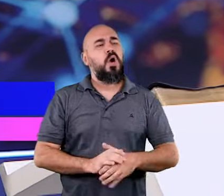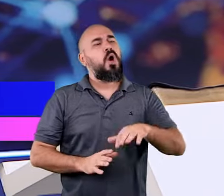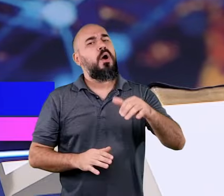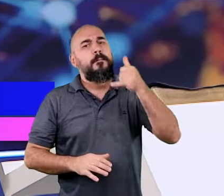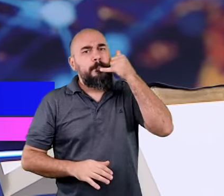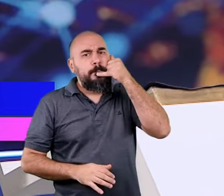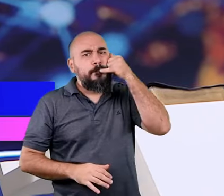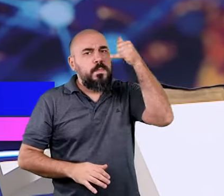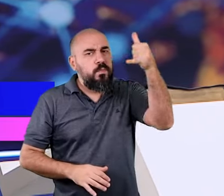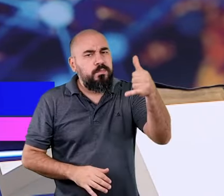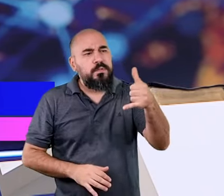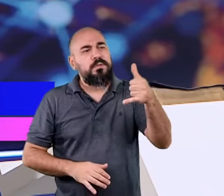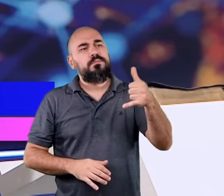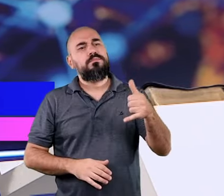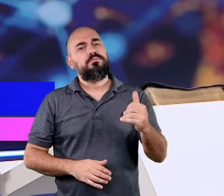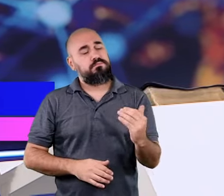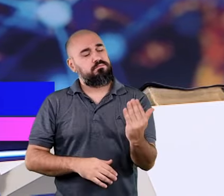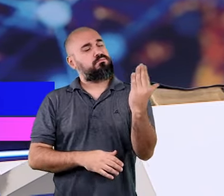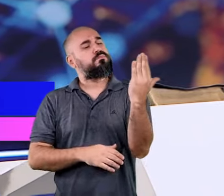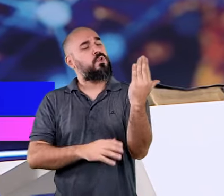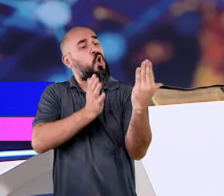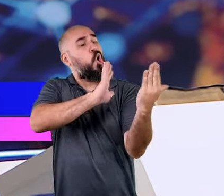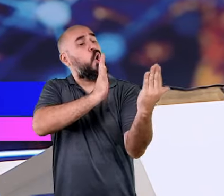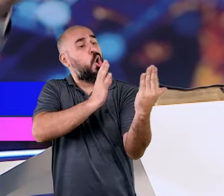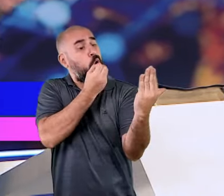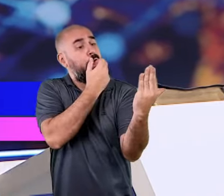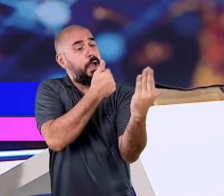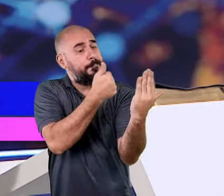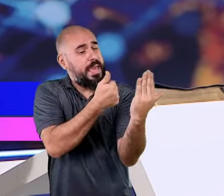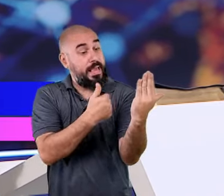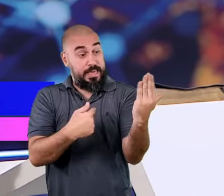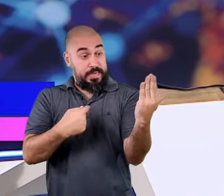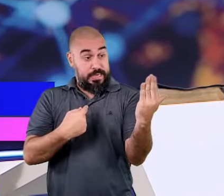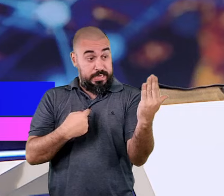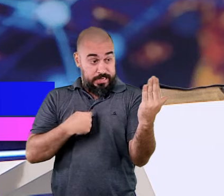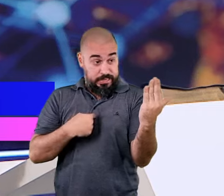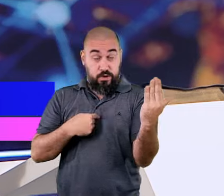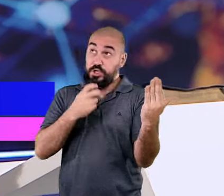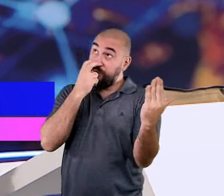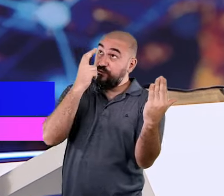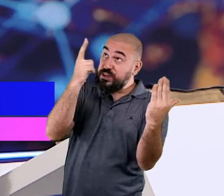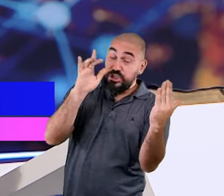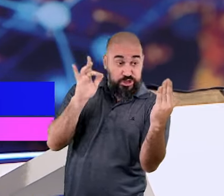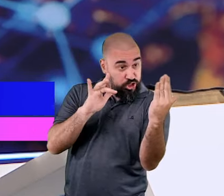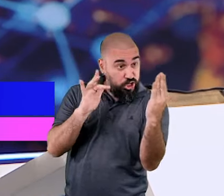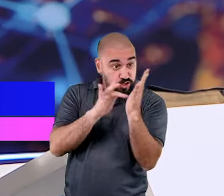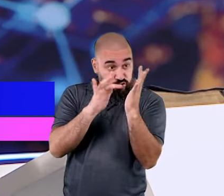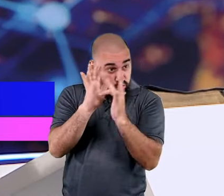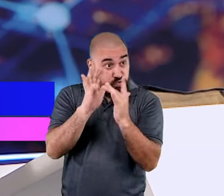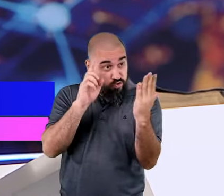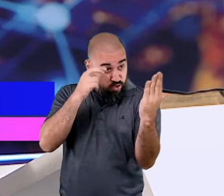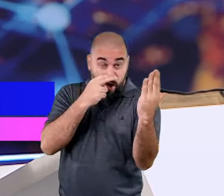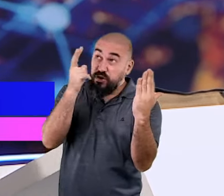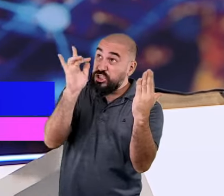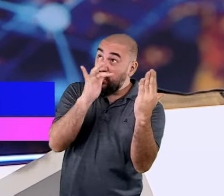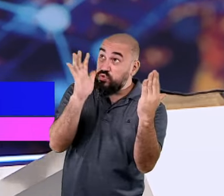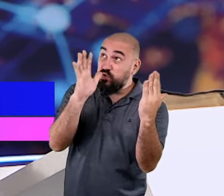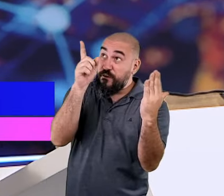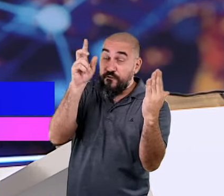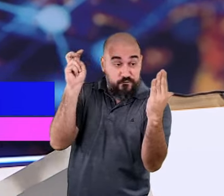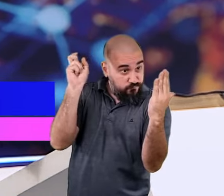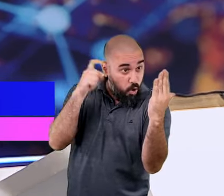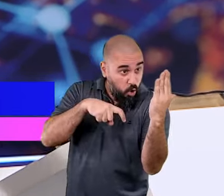outro lugar, e aqui Jesus já voltou. Daqui a pouco ele vai voltar para você aí, porque não é isso que a Bíblia está dizendo.